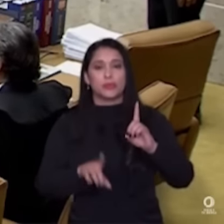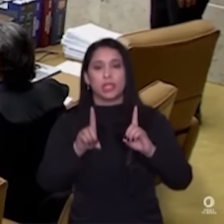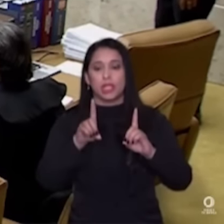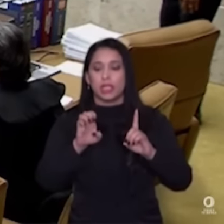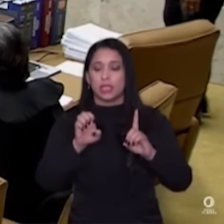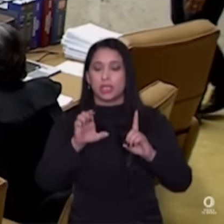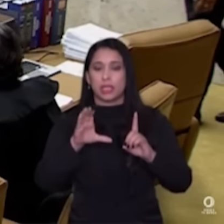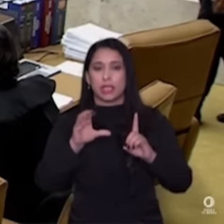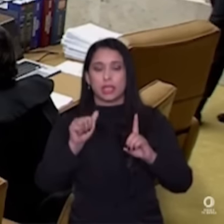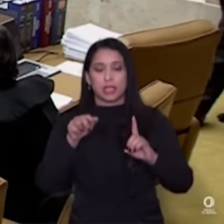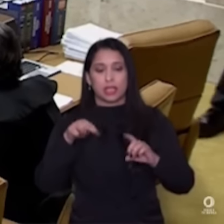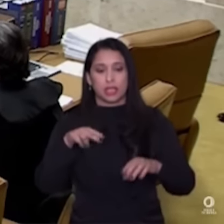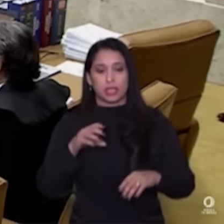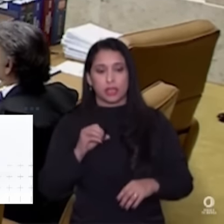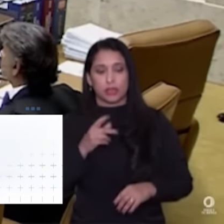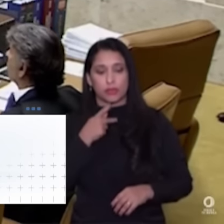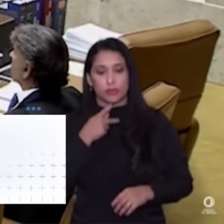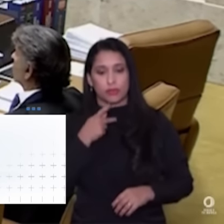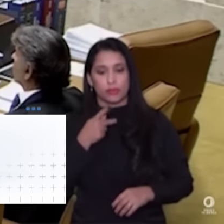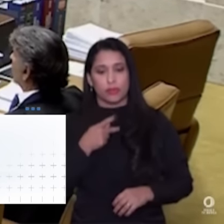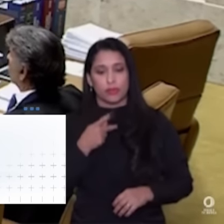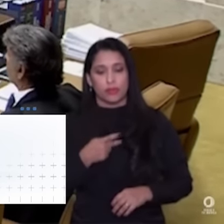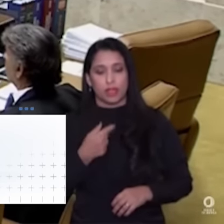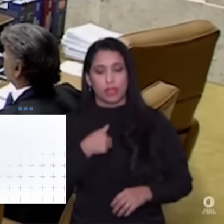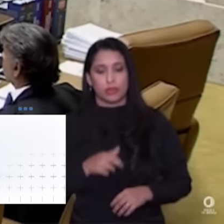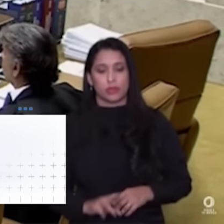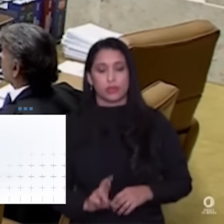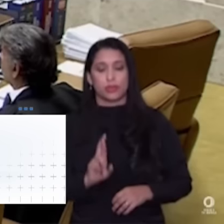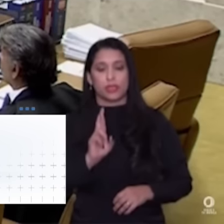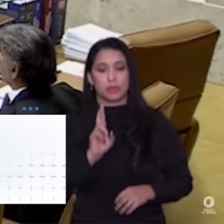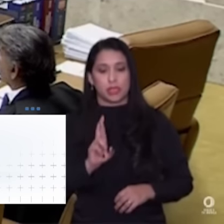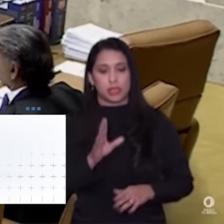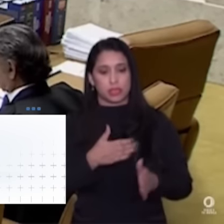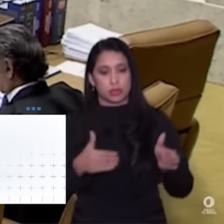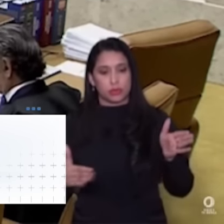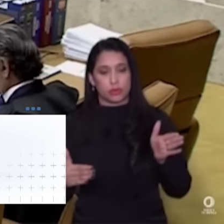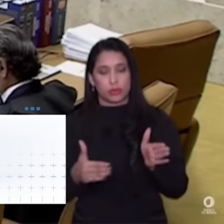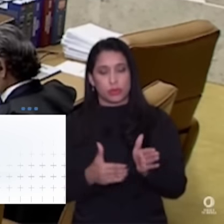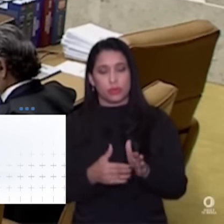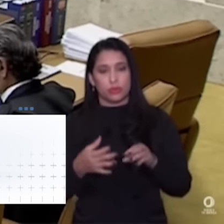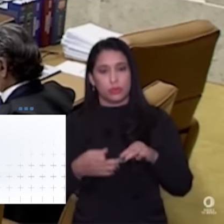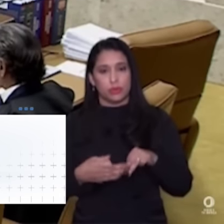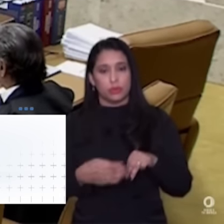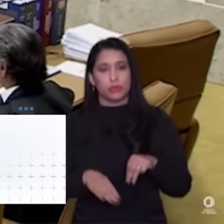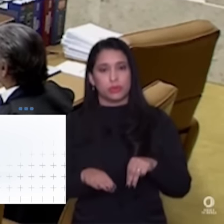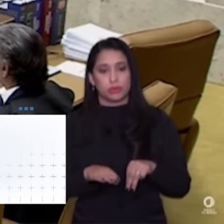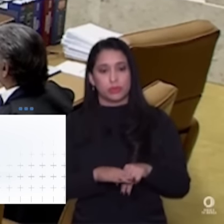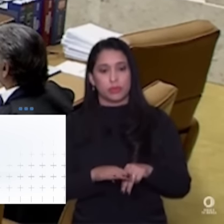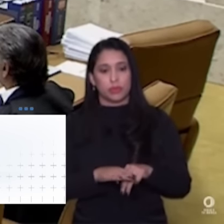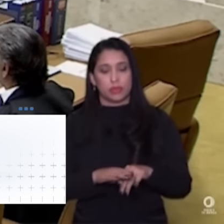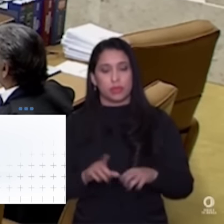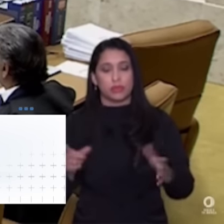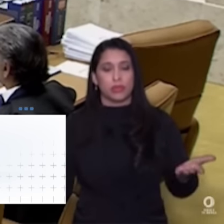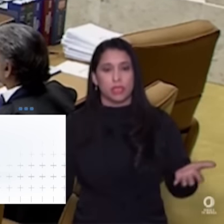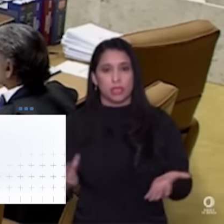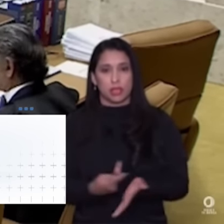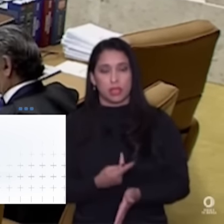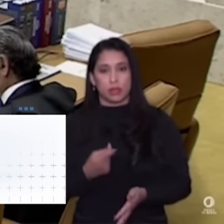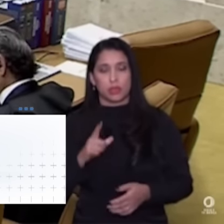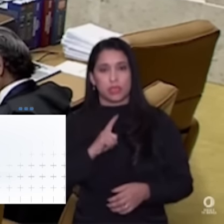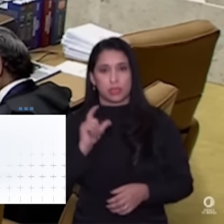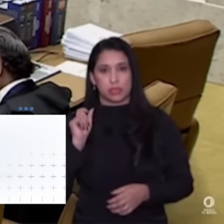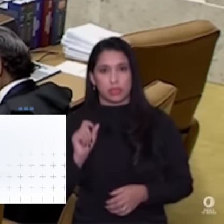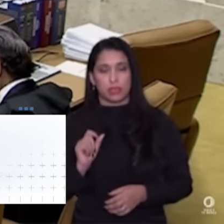tenho o dever de pronunciar-me, sei que falo em nome de todos os ministros, acerca dos recentes fatos